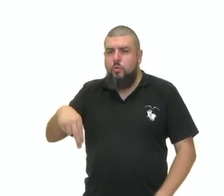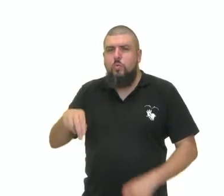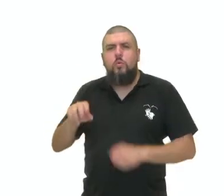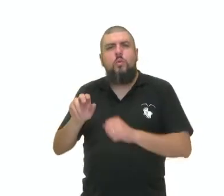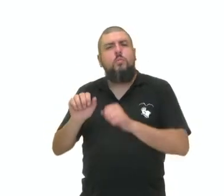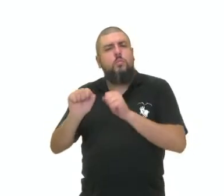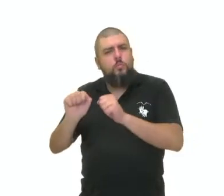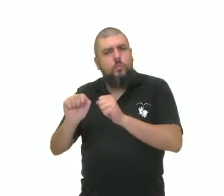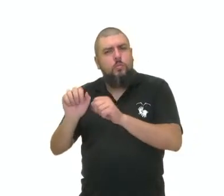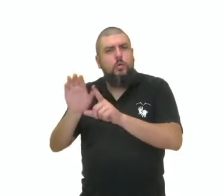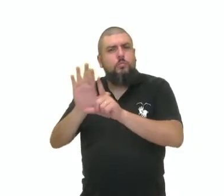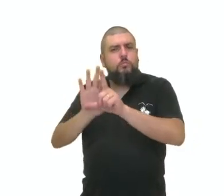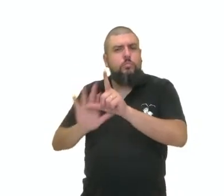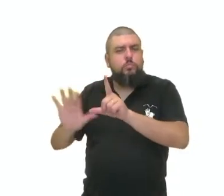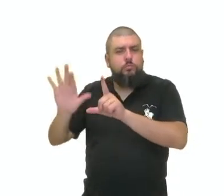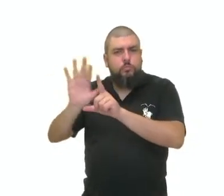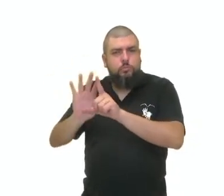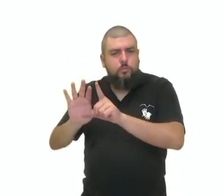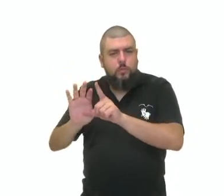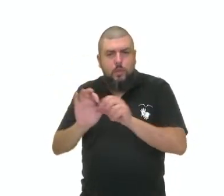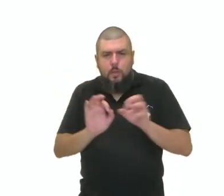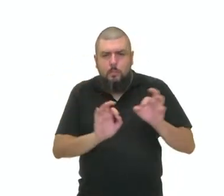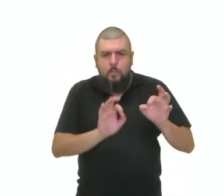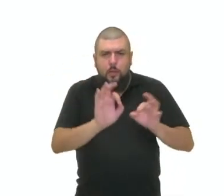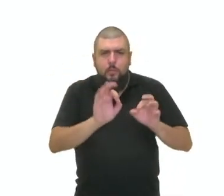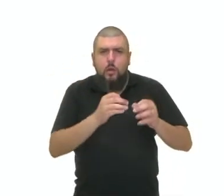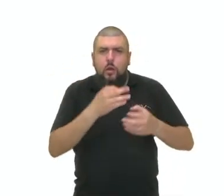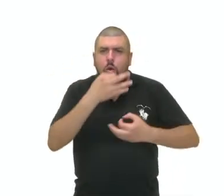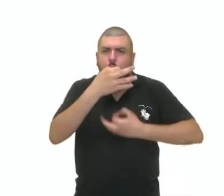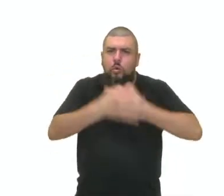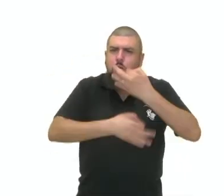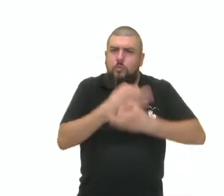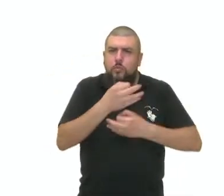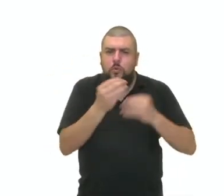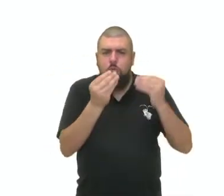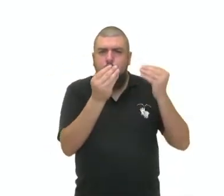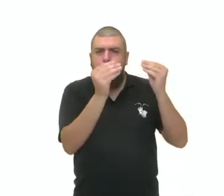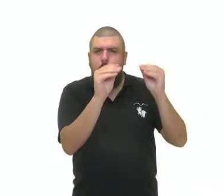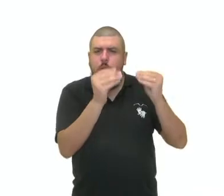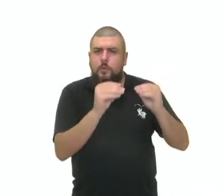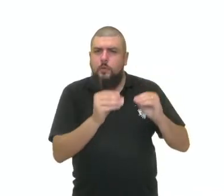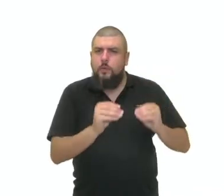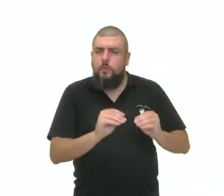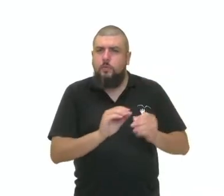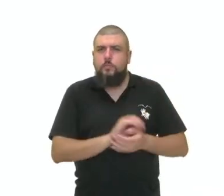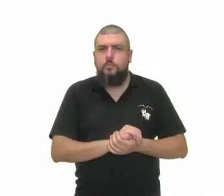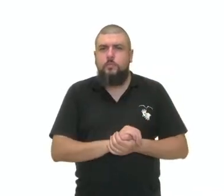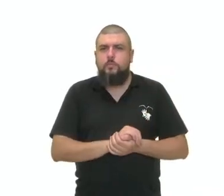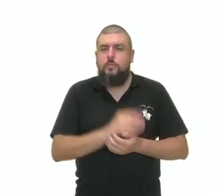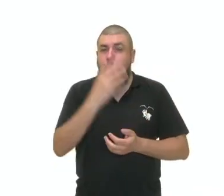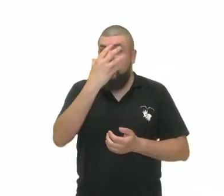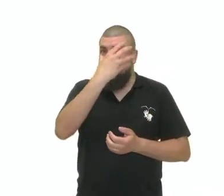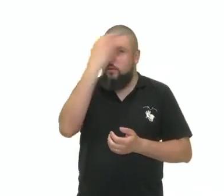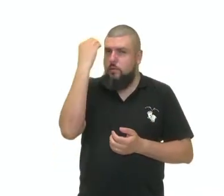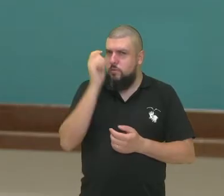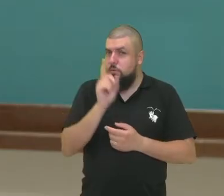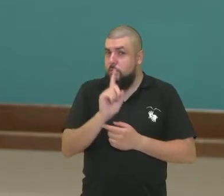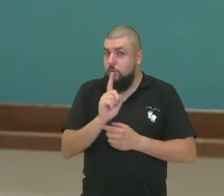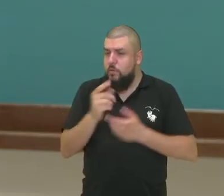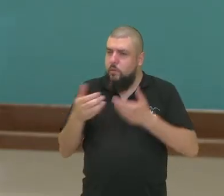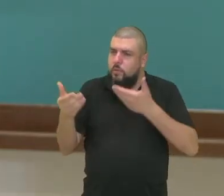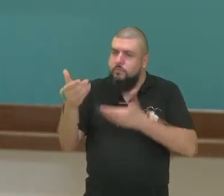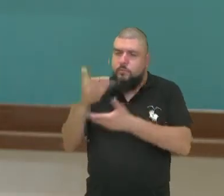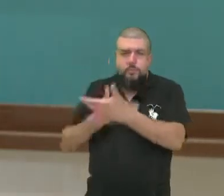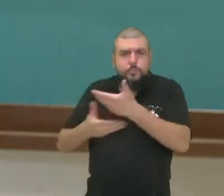QR Code, organizando as suas ideias e opiniões sobre o assunto. Não esqueça de socializar o seu cartaz com